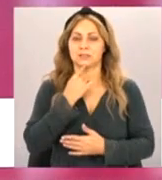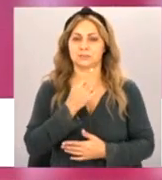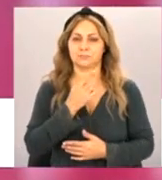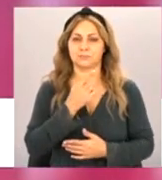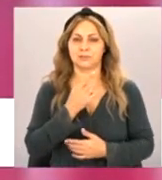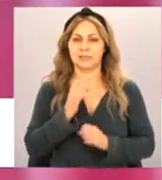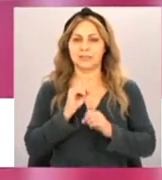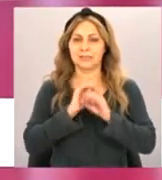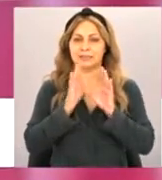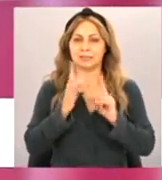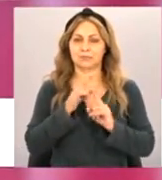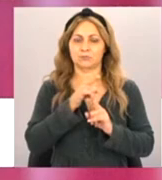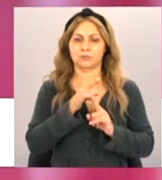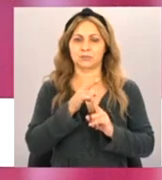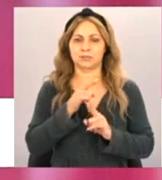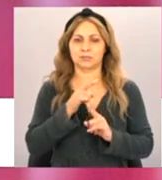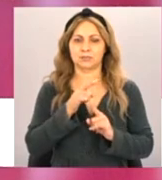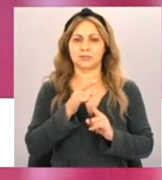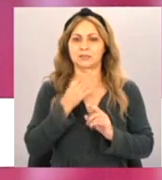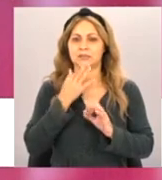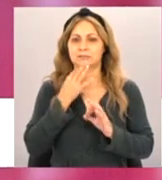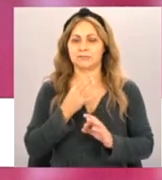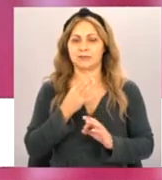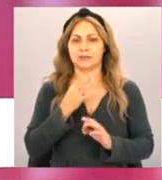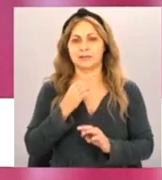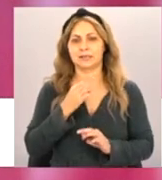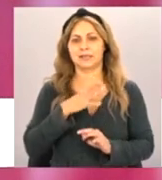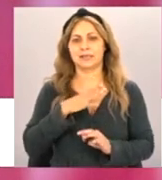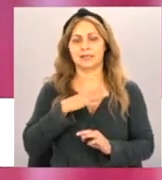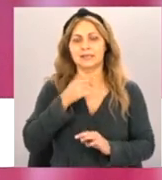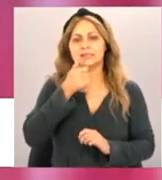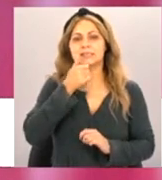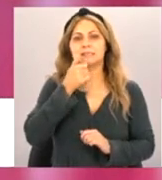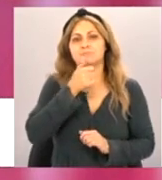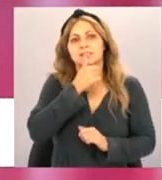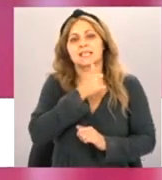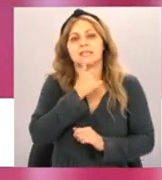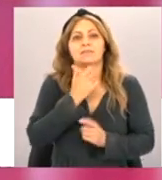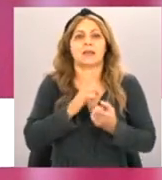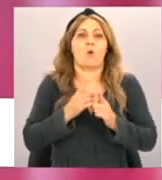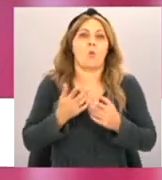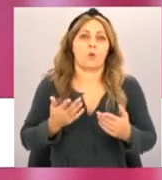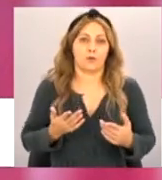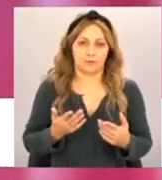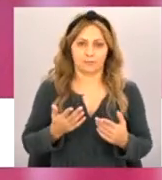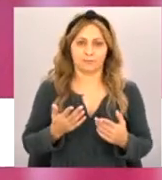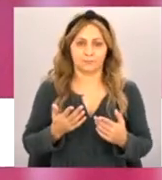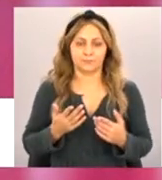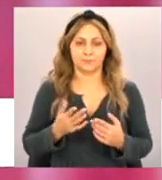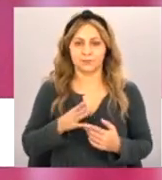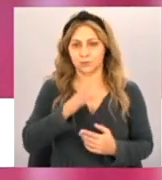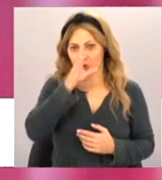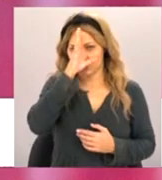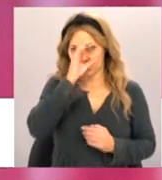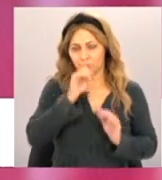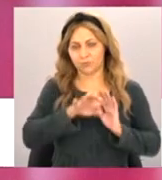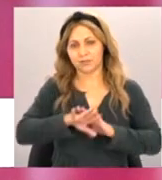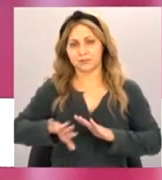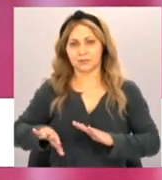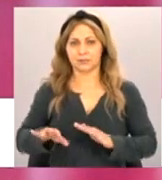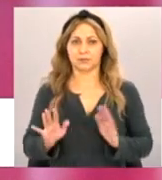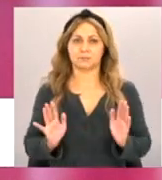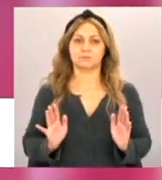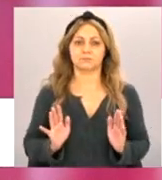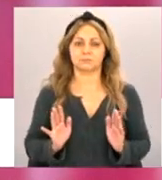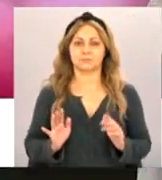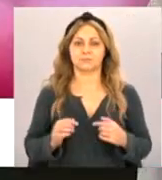o que é que Estão dispostos a sacrificar no fundo para editarmos um de que seu objetivo máximo um governo de direita Ah mas